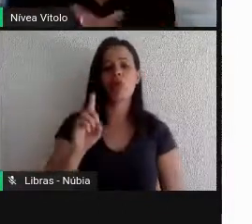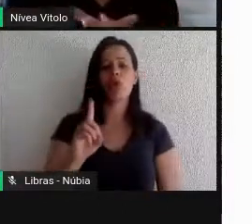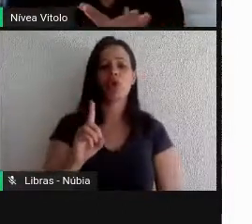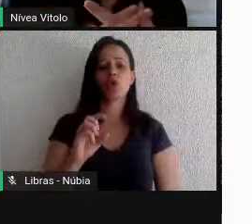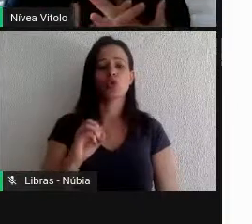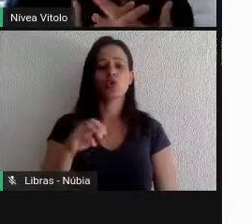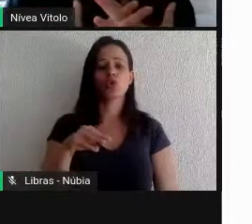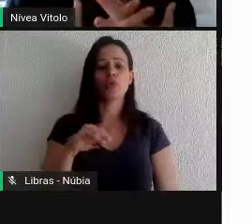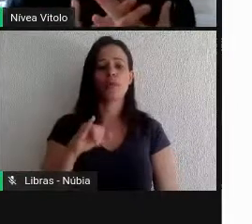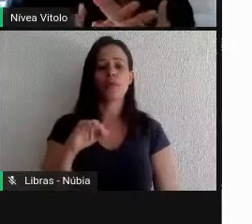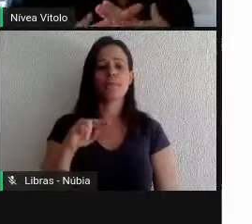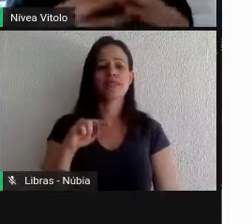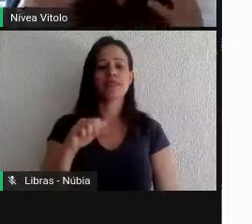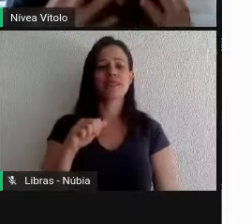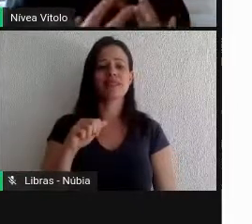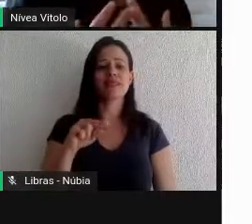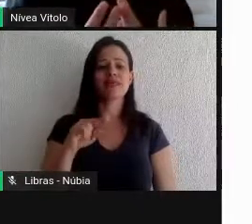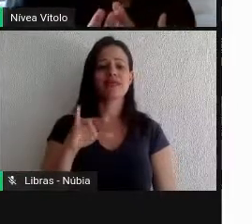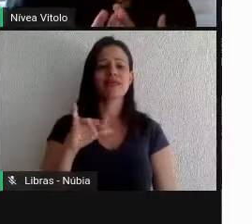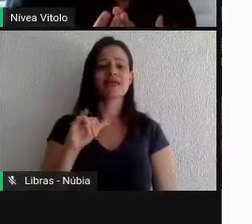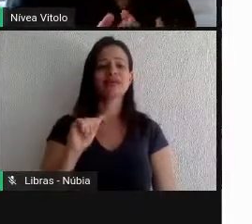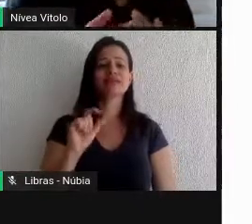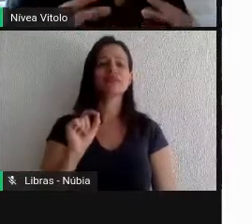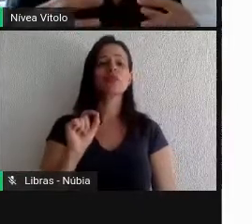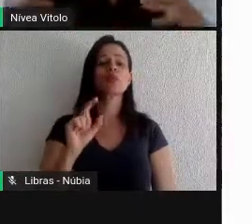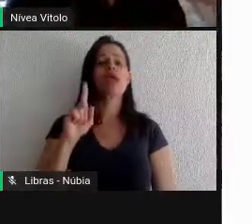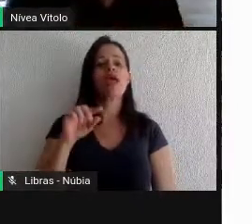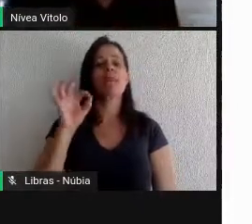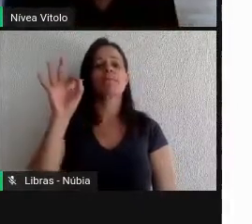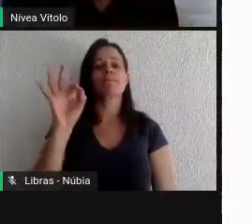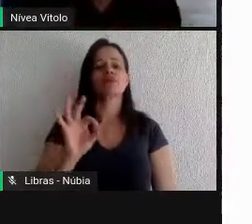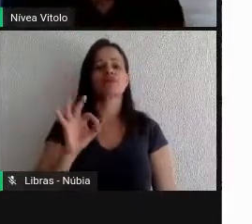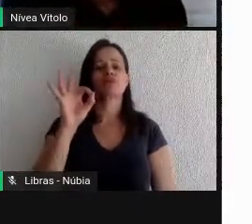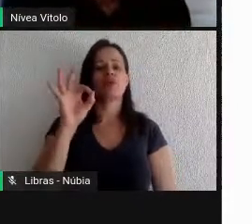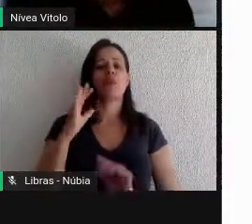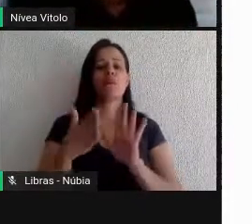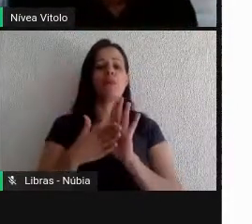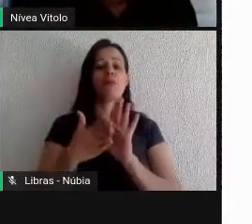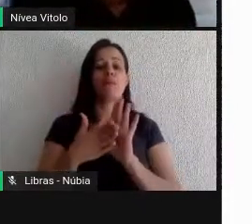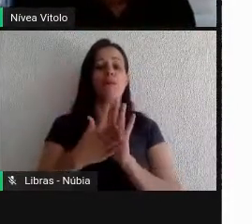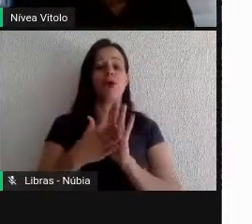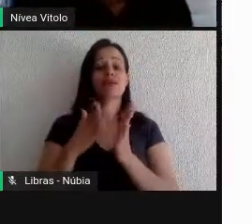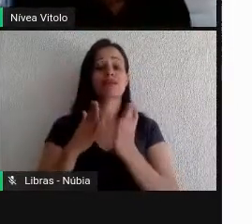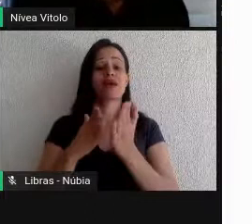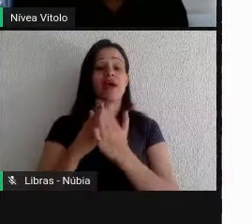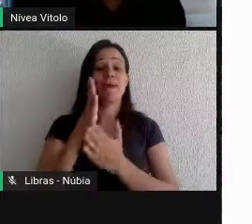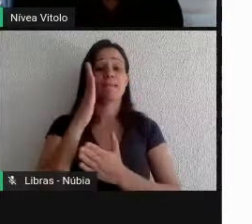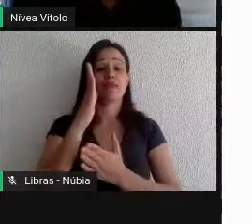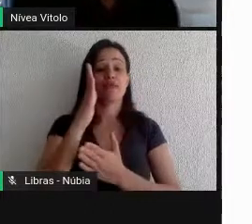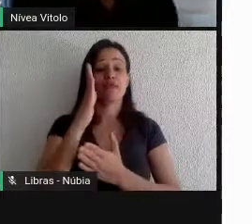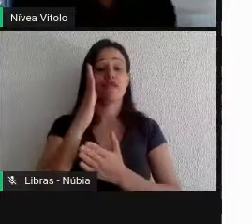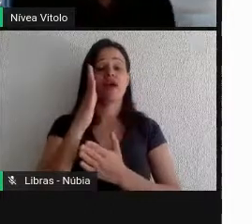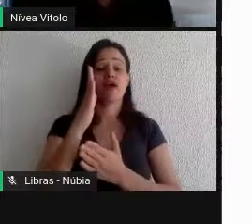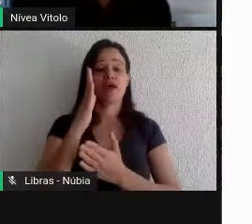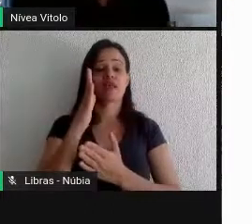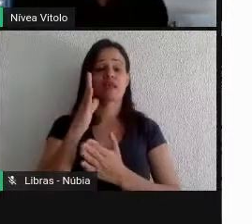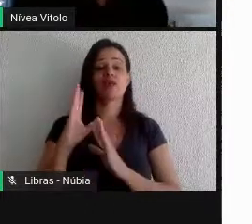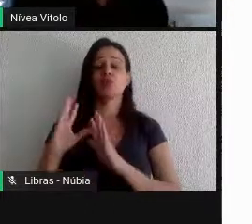é o percentual de propostas do Executivo aprovadas em relação ao total de propostas aprovadas, de